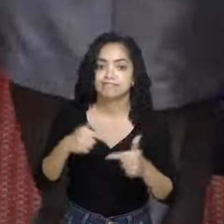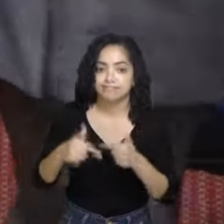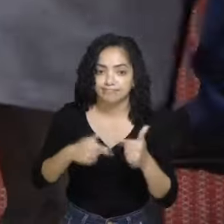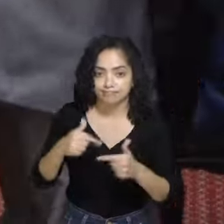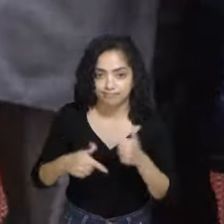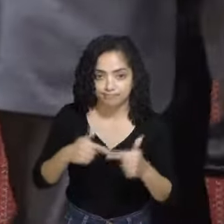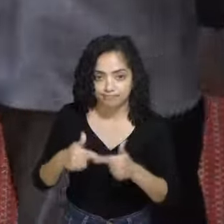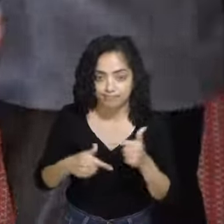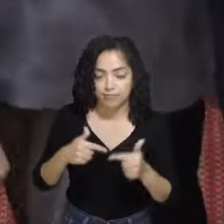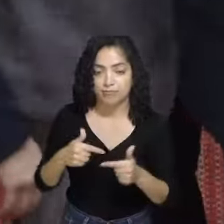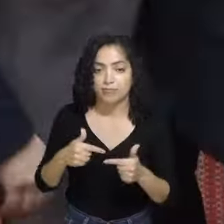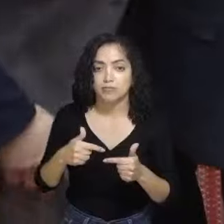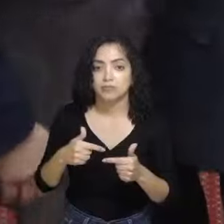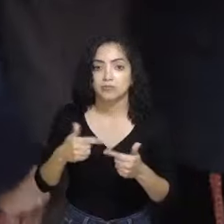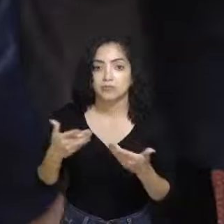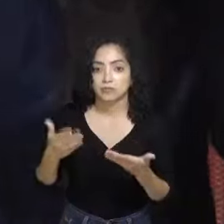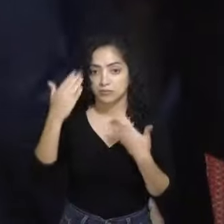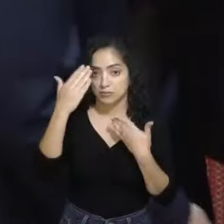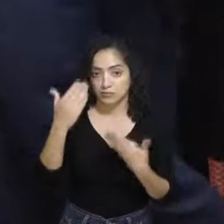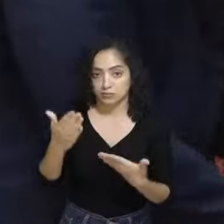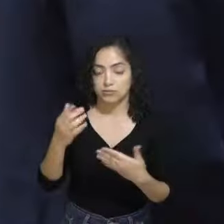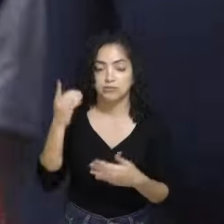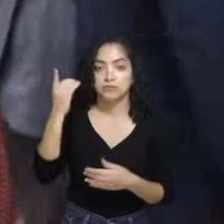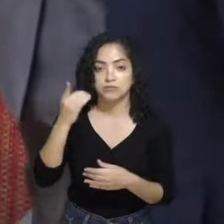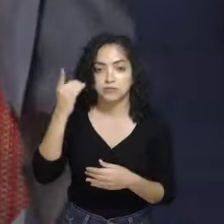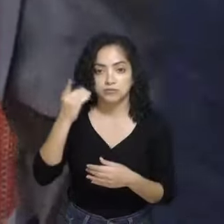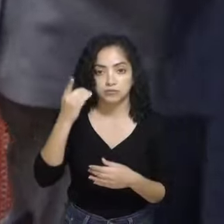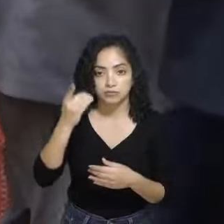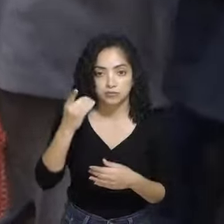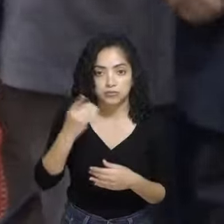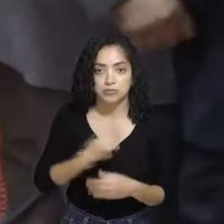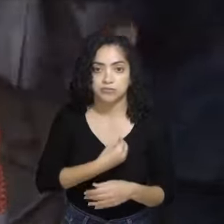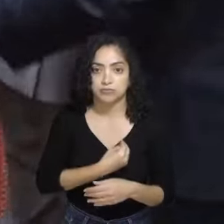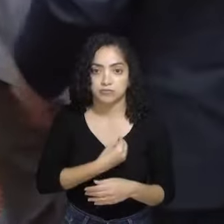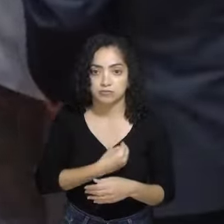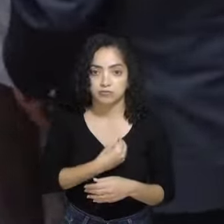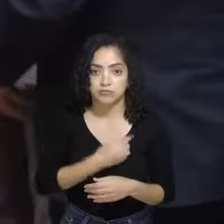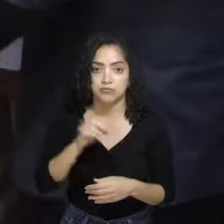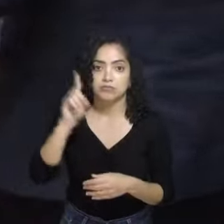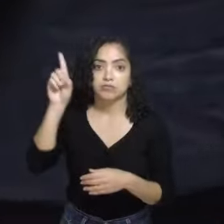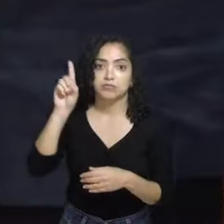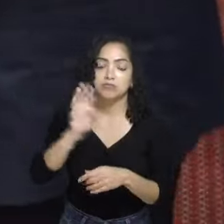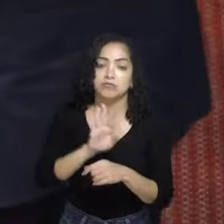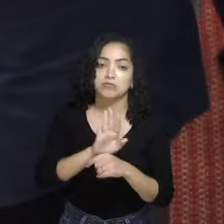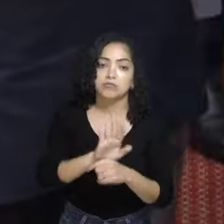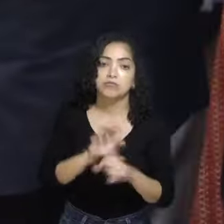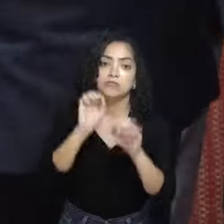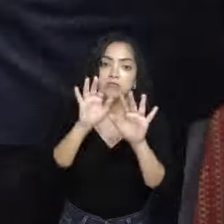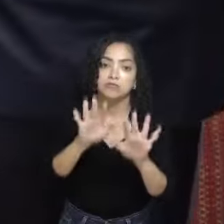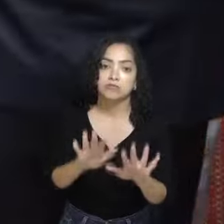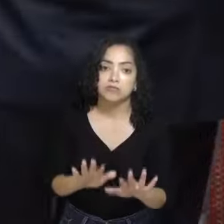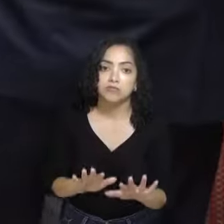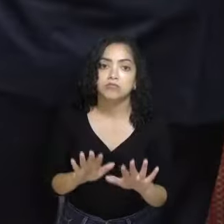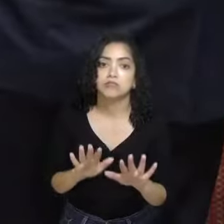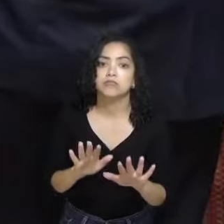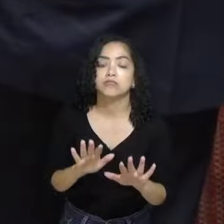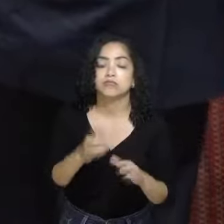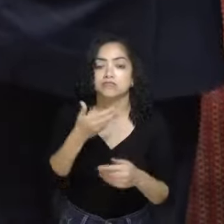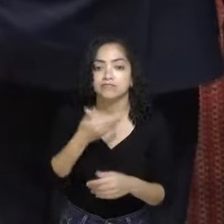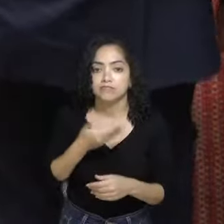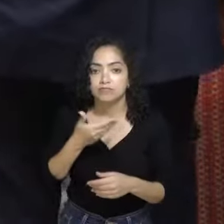neste ano e agradecer a todos os deputados. Que Deus abençoe a todos e que tenhamos um excelente Natal, um excelente início de ano